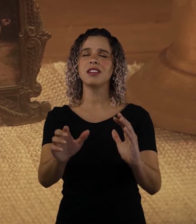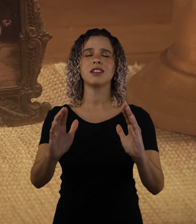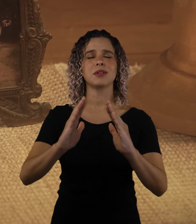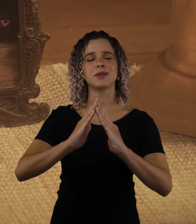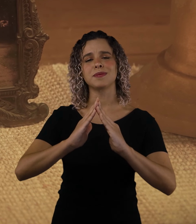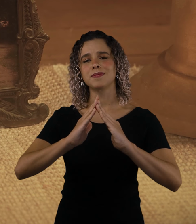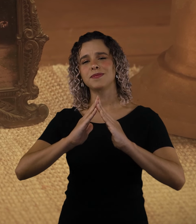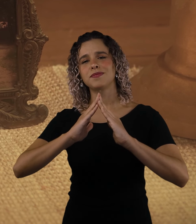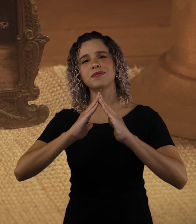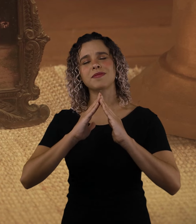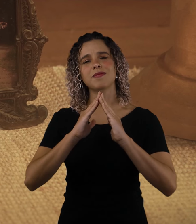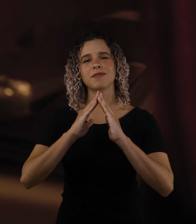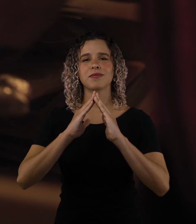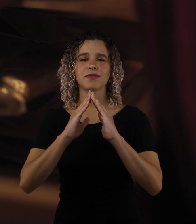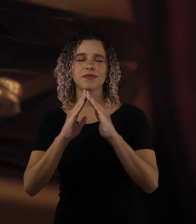over home.